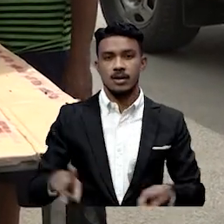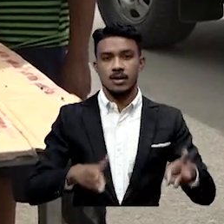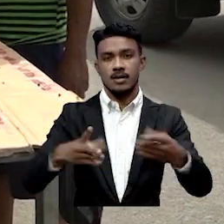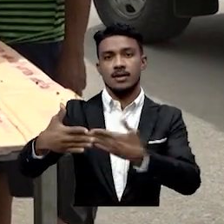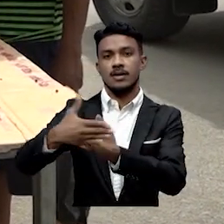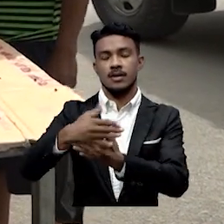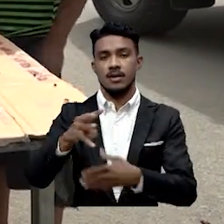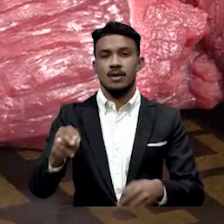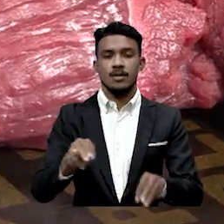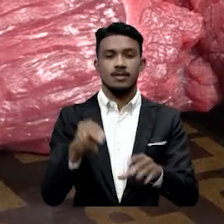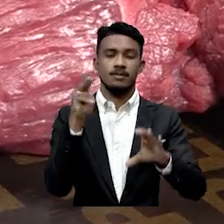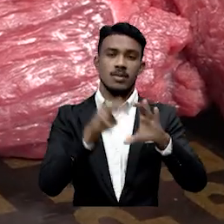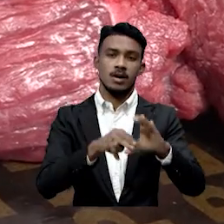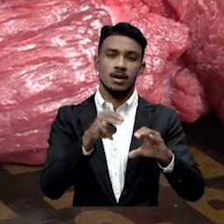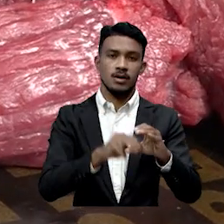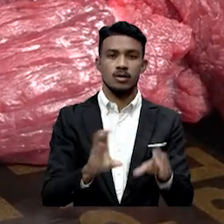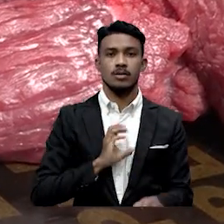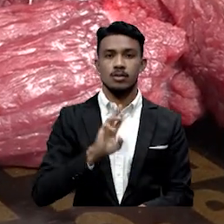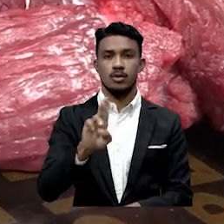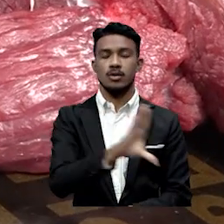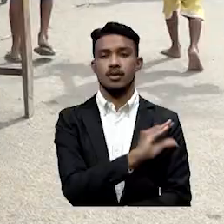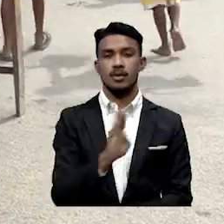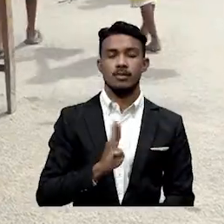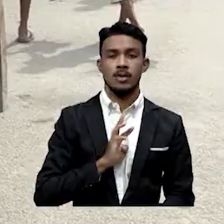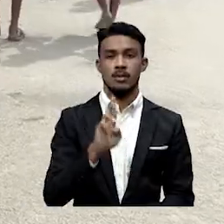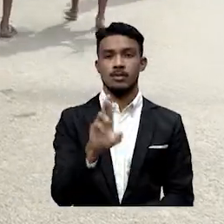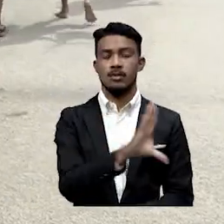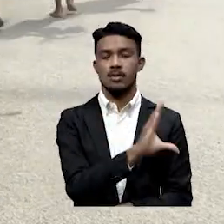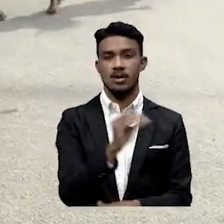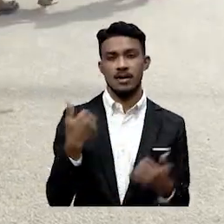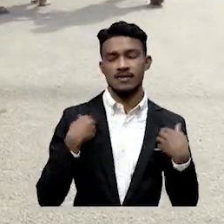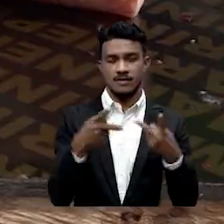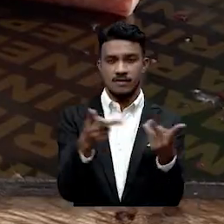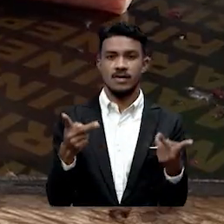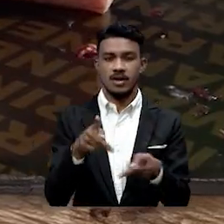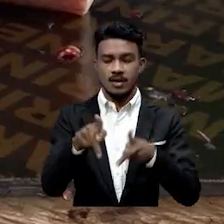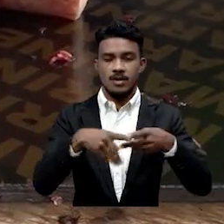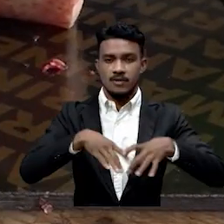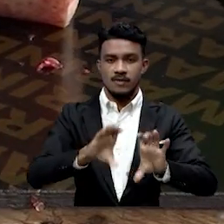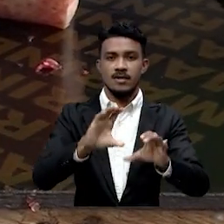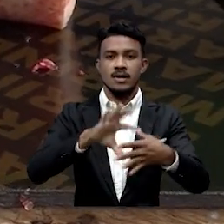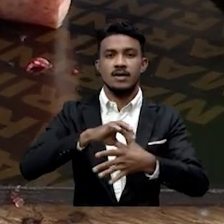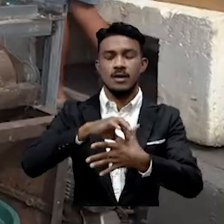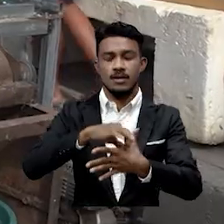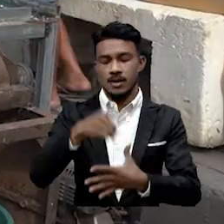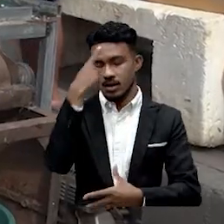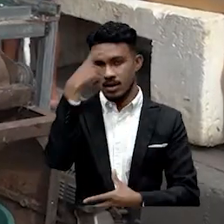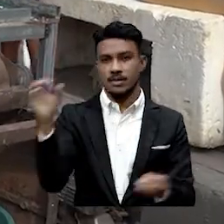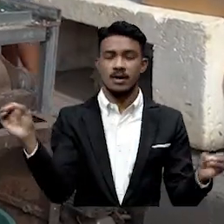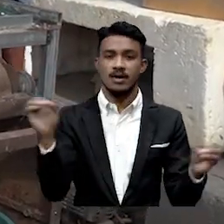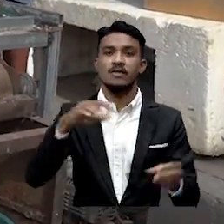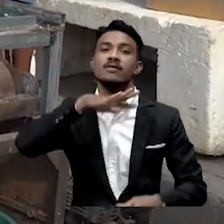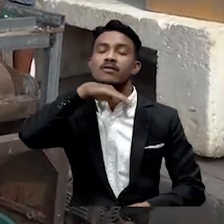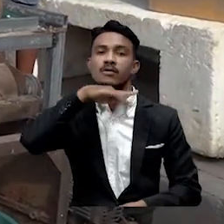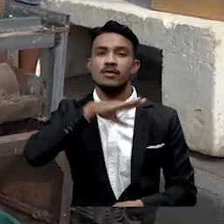mercado comoro no bebora. Fabian Oliveira preocupa o fatin nebe negociante sira faan na amba, tamba la iziene.